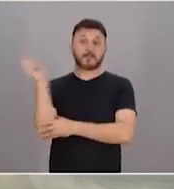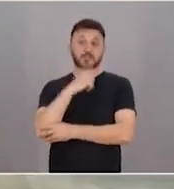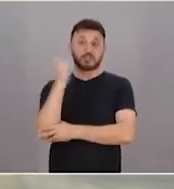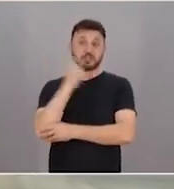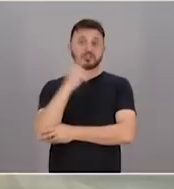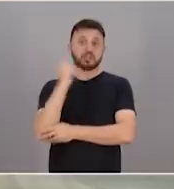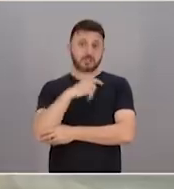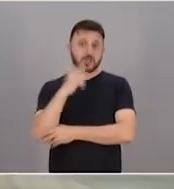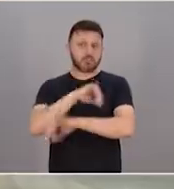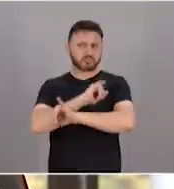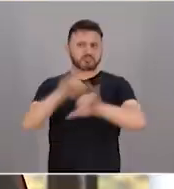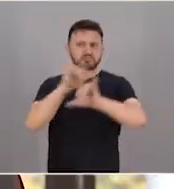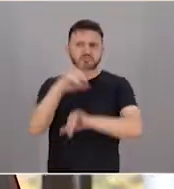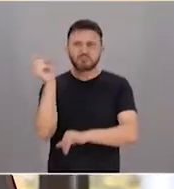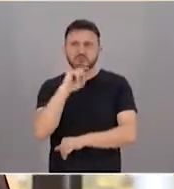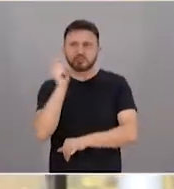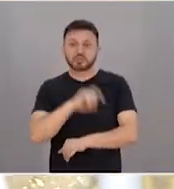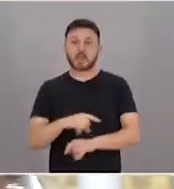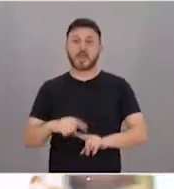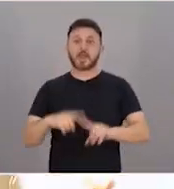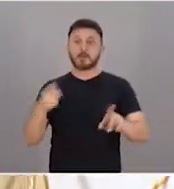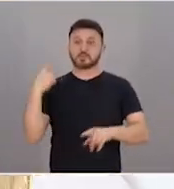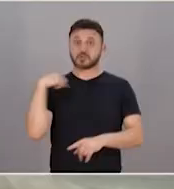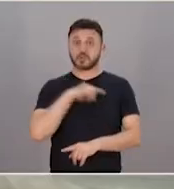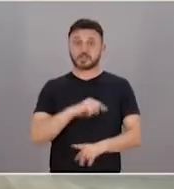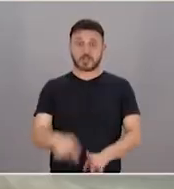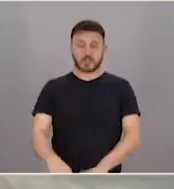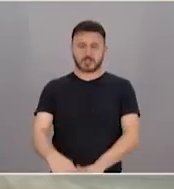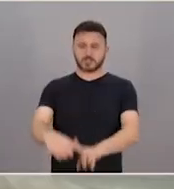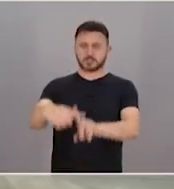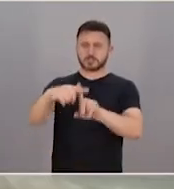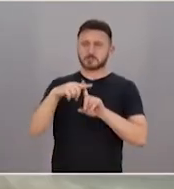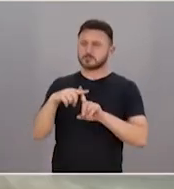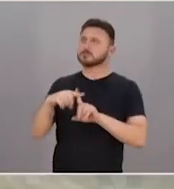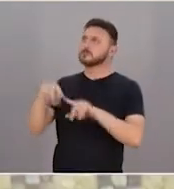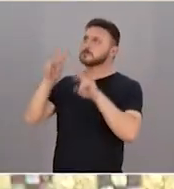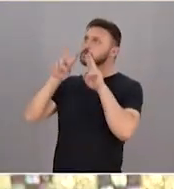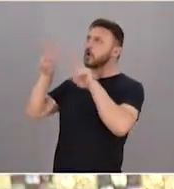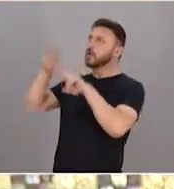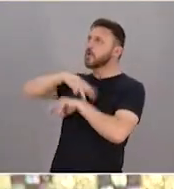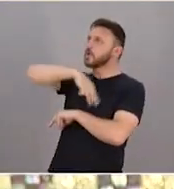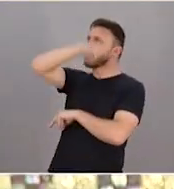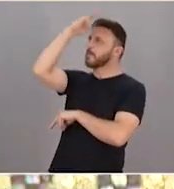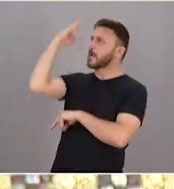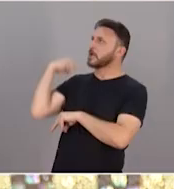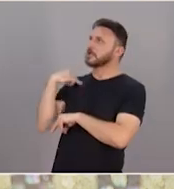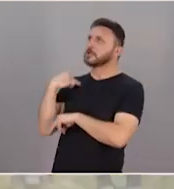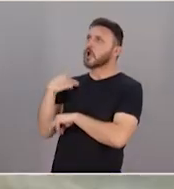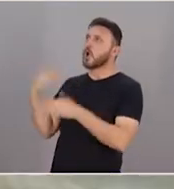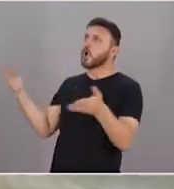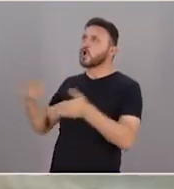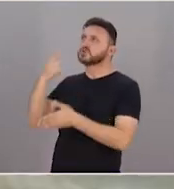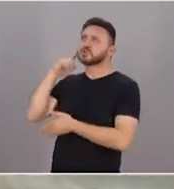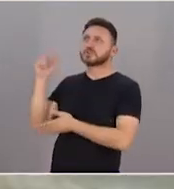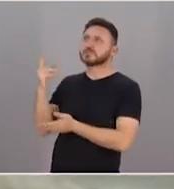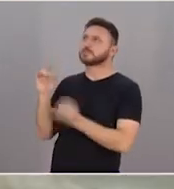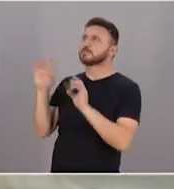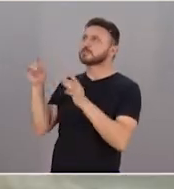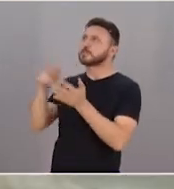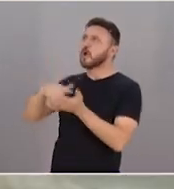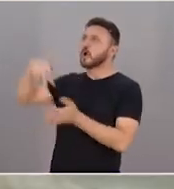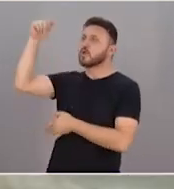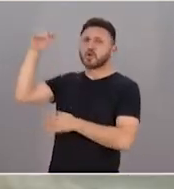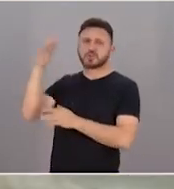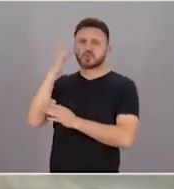e nós precisamos, como cristãos, olhando para Nossa Senhora, na ascensão do Senhor, o Senhor não falou, ide